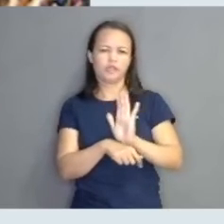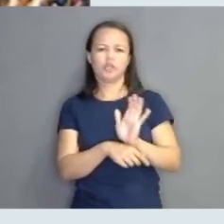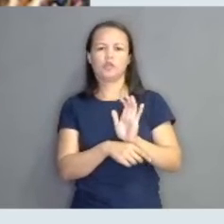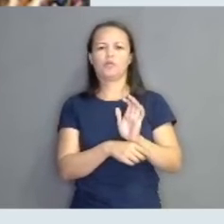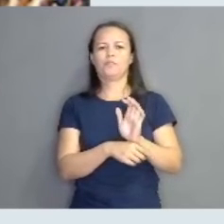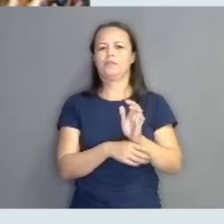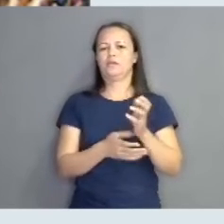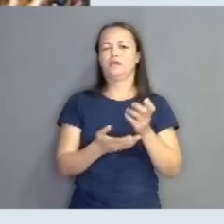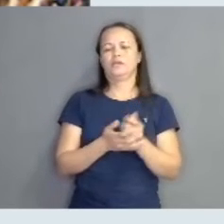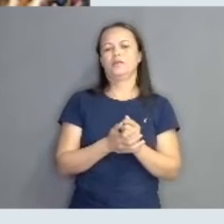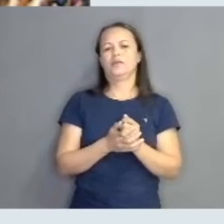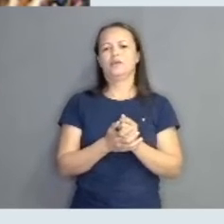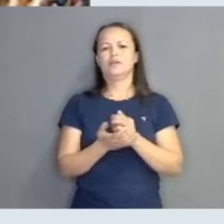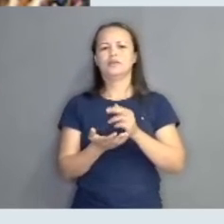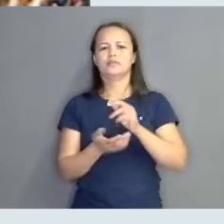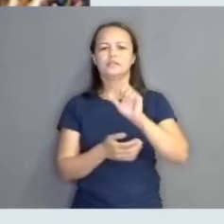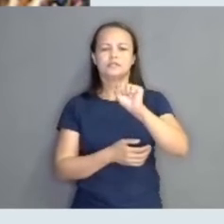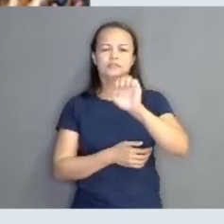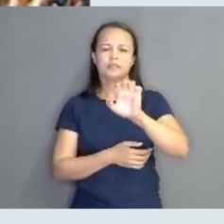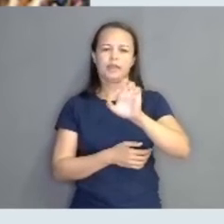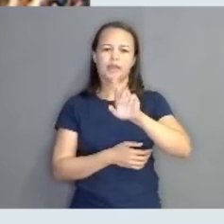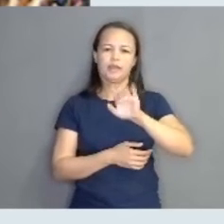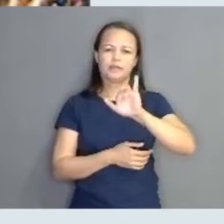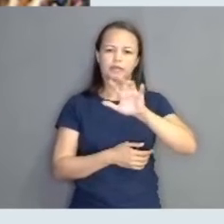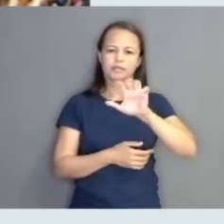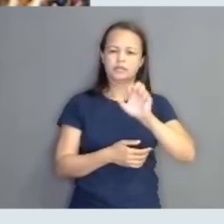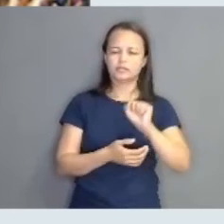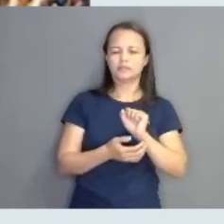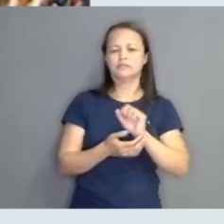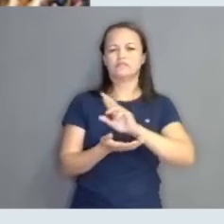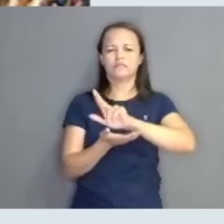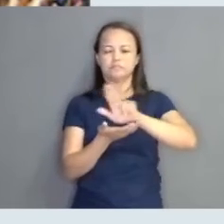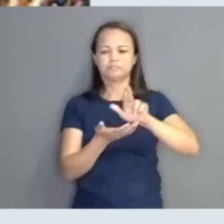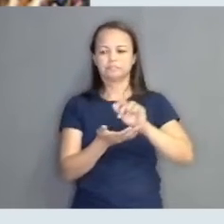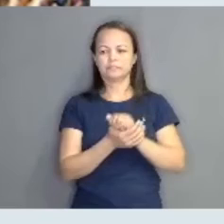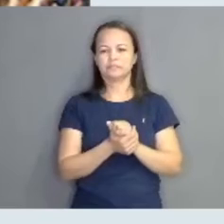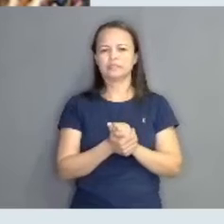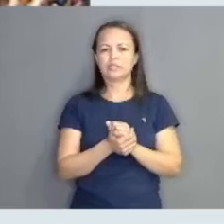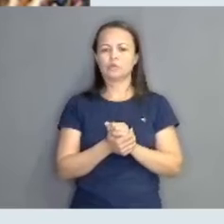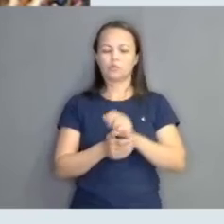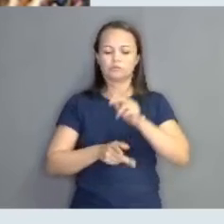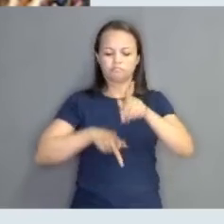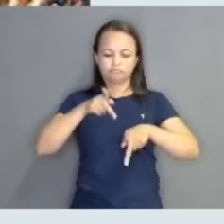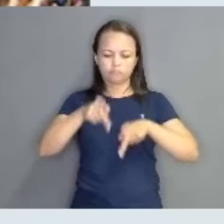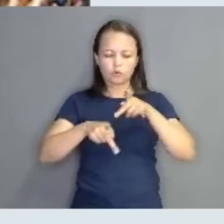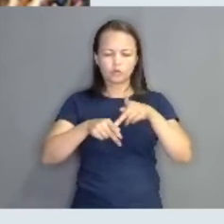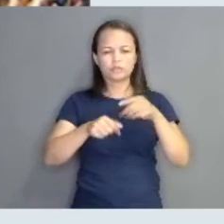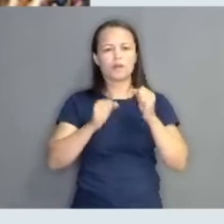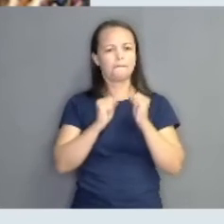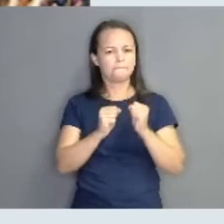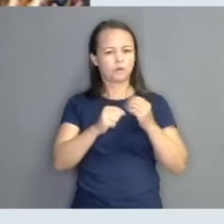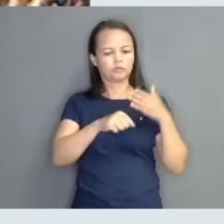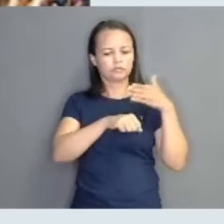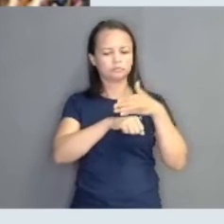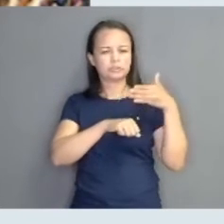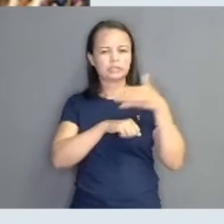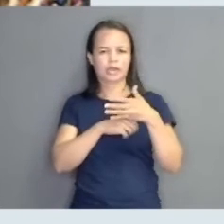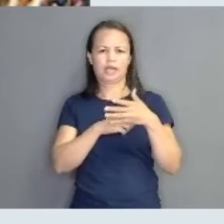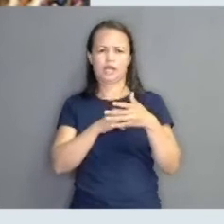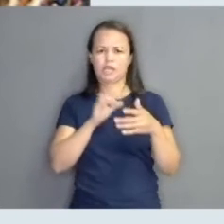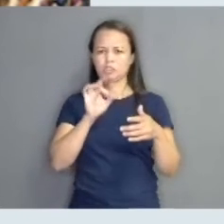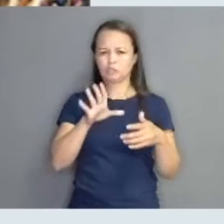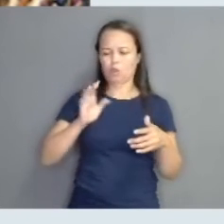do teatro era que toda a população teria acesso, não apenas as pessoas ricas,